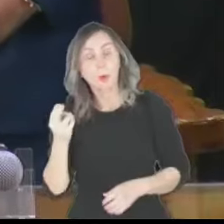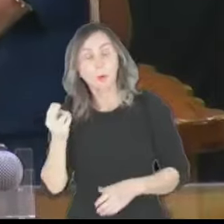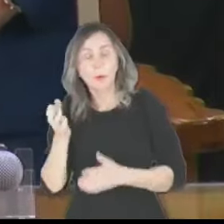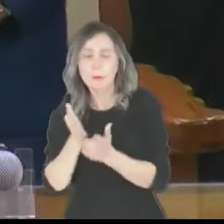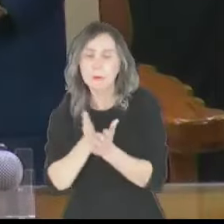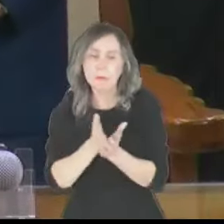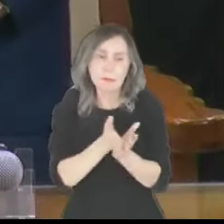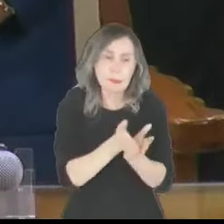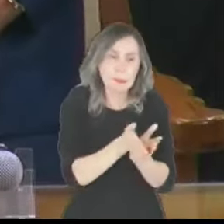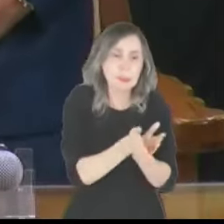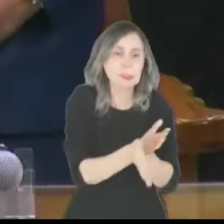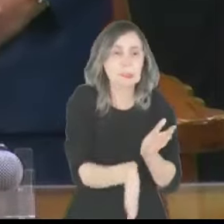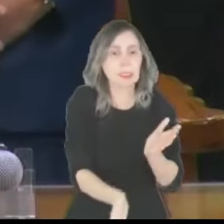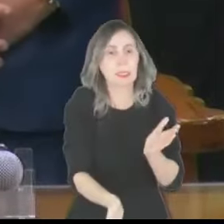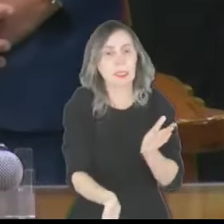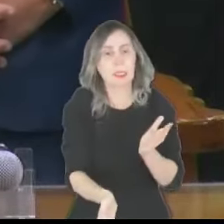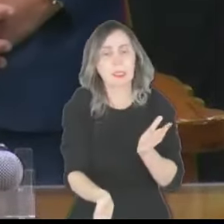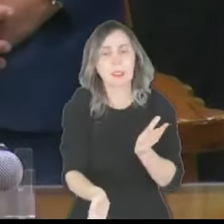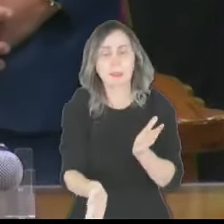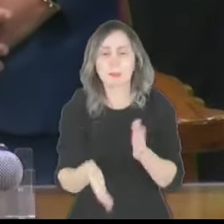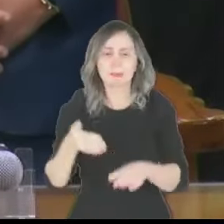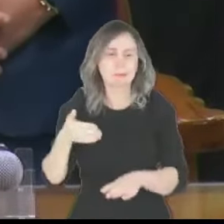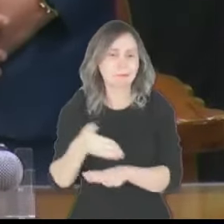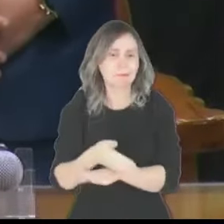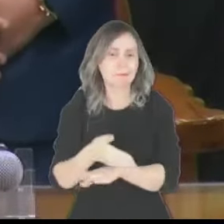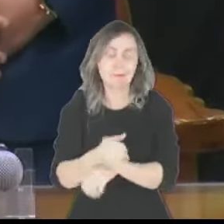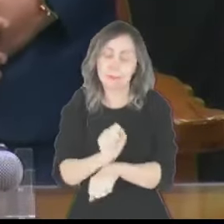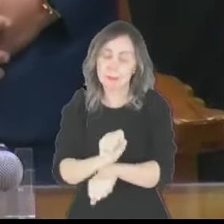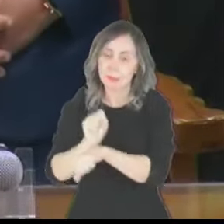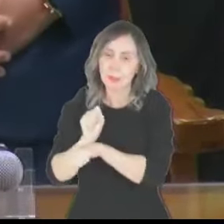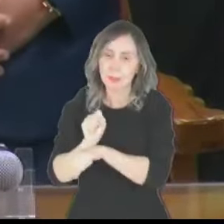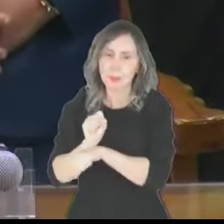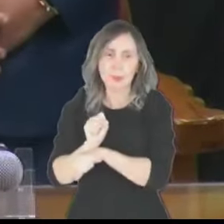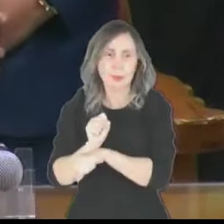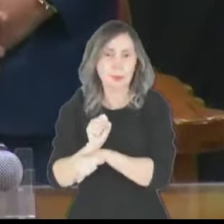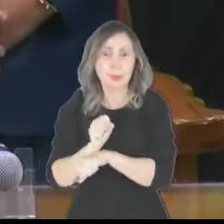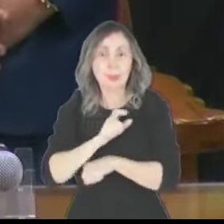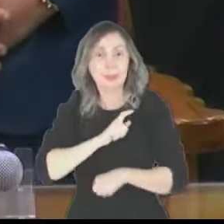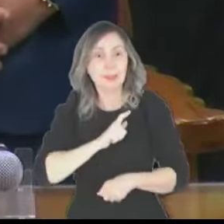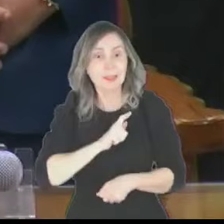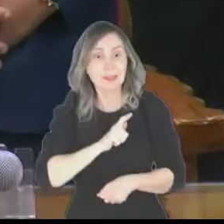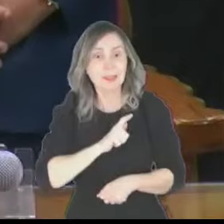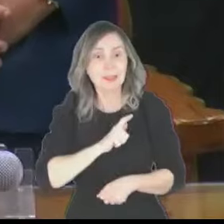Está Não frequenta mais a igreja Tem alguém Que já está distante Temos alguém